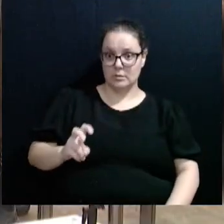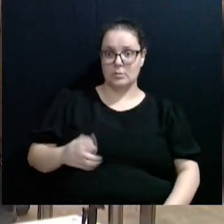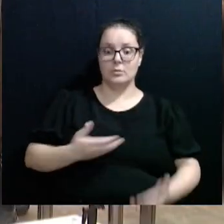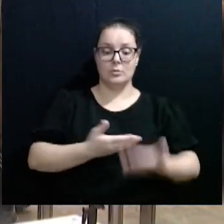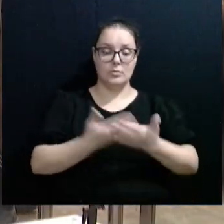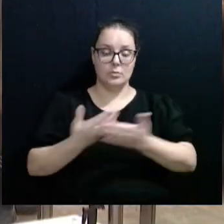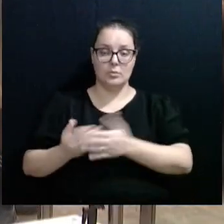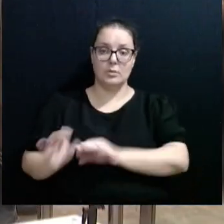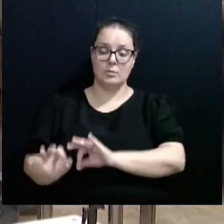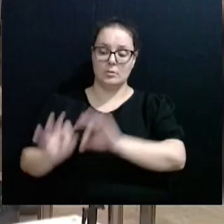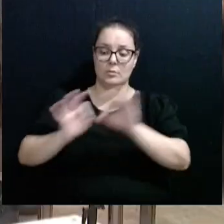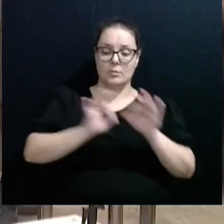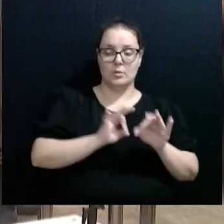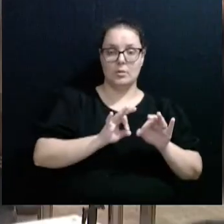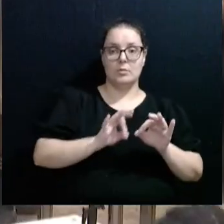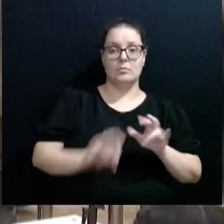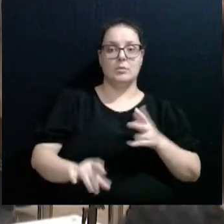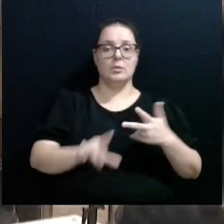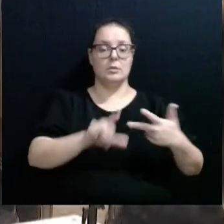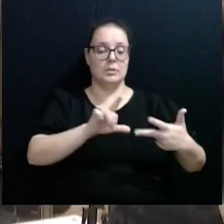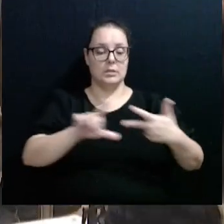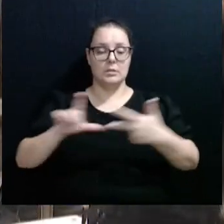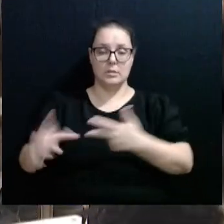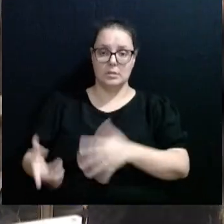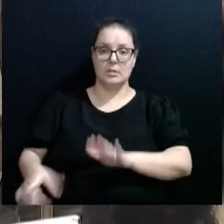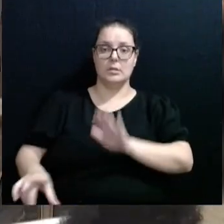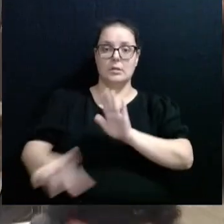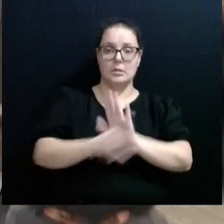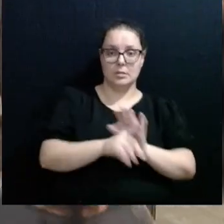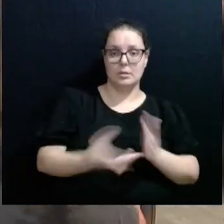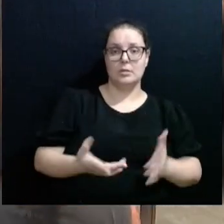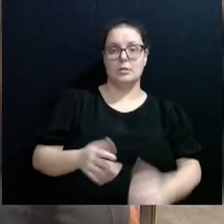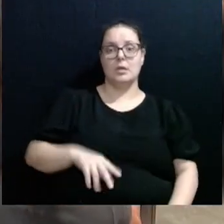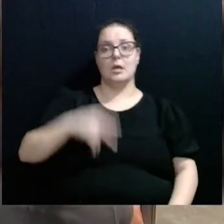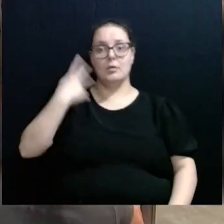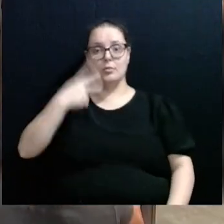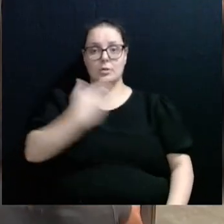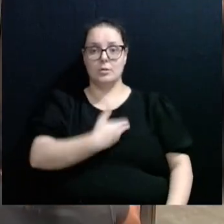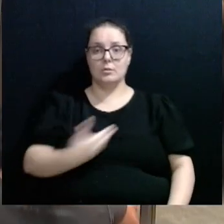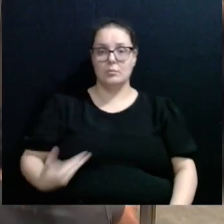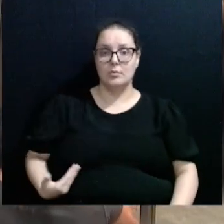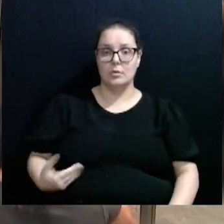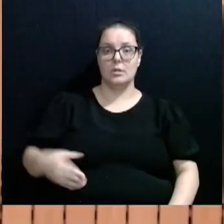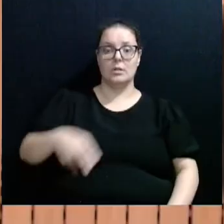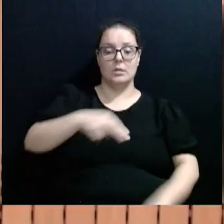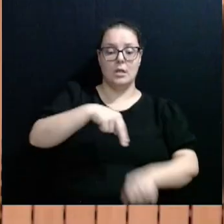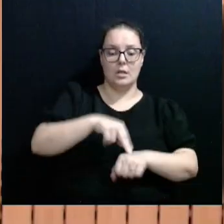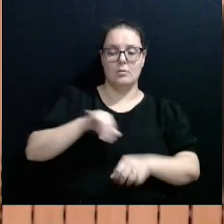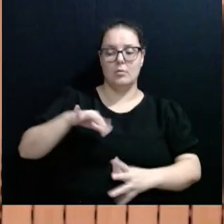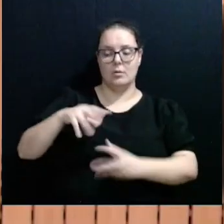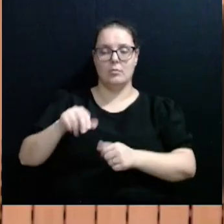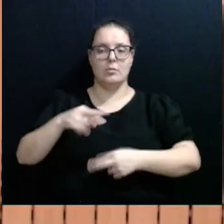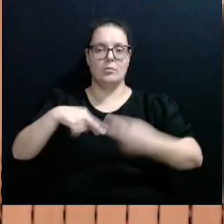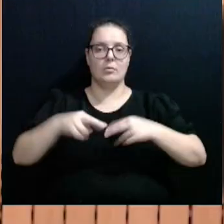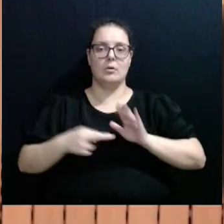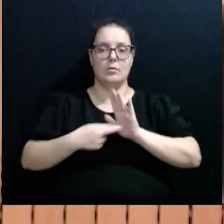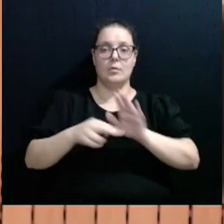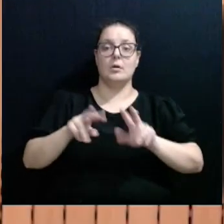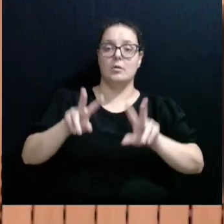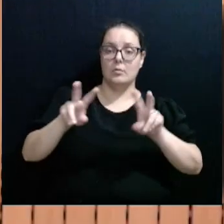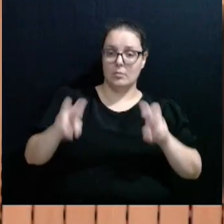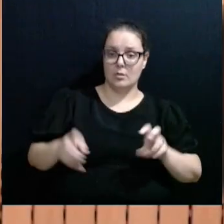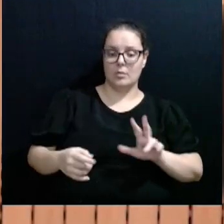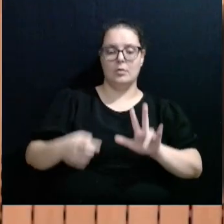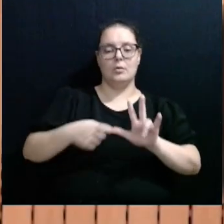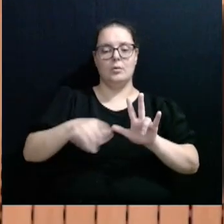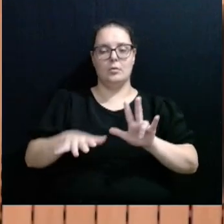das legislações e as políticas públicas nacionais e internacionais referente à temática, bem como a continuidade dos trabalhos